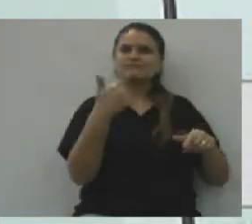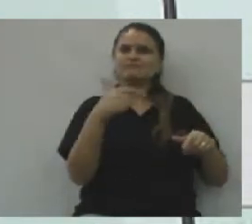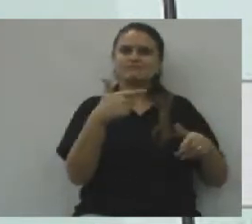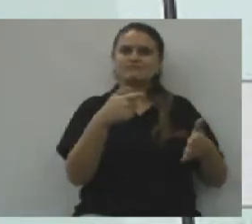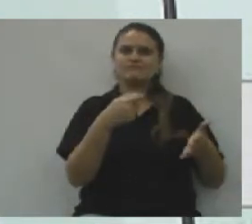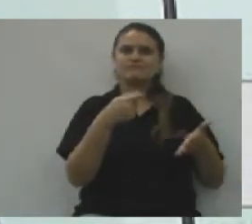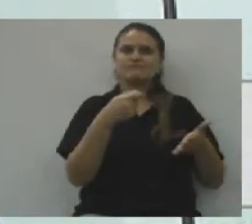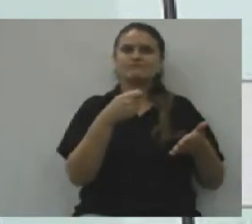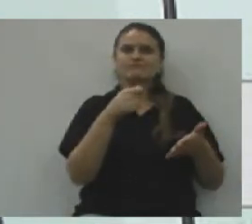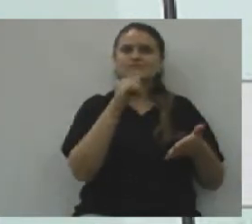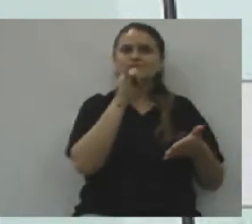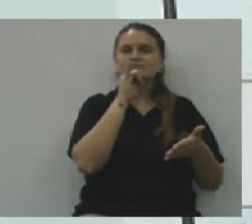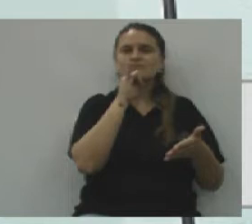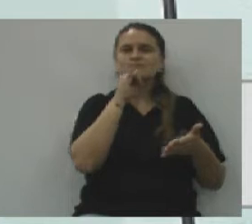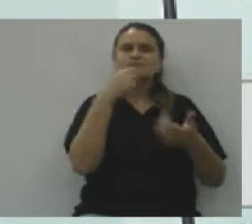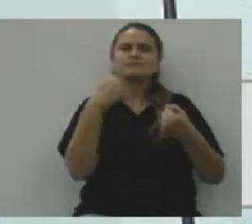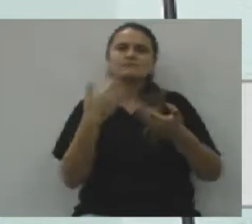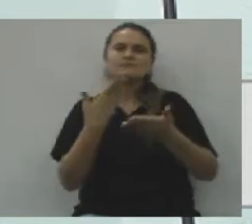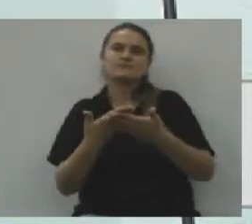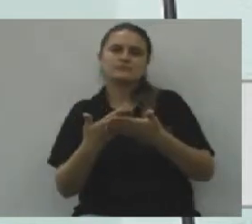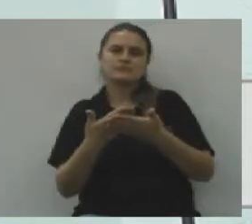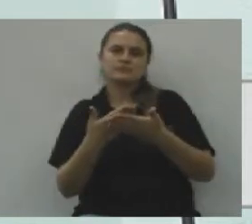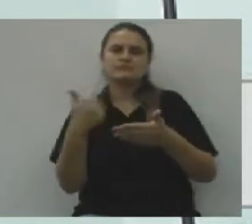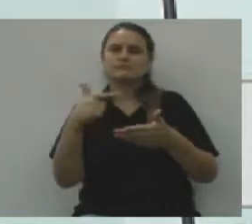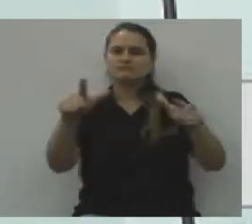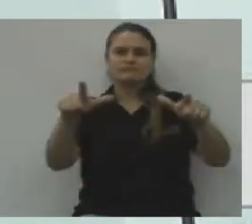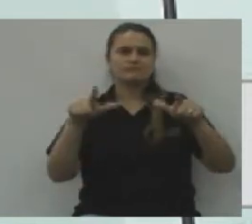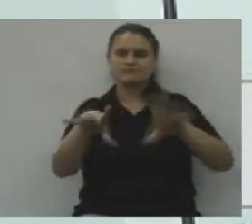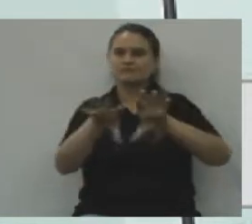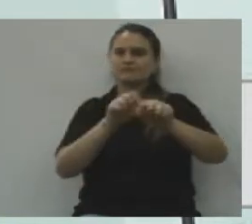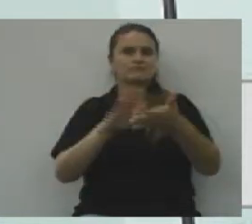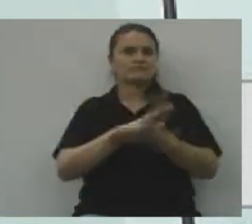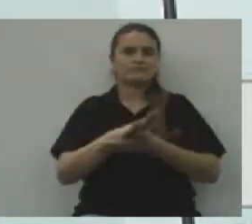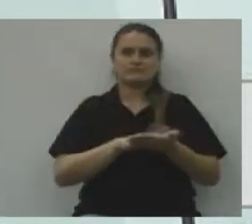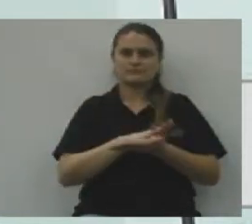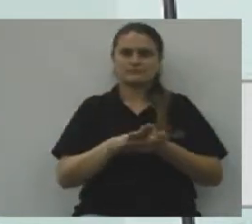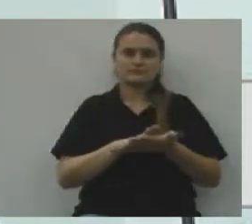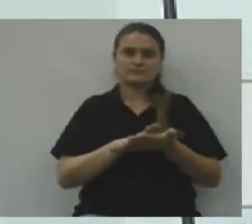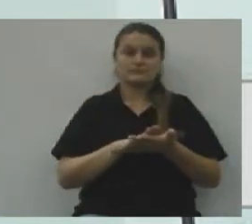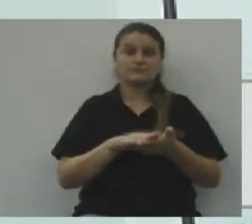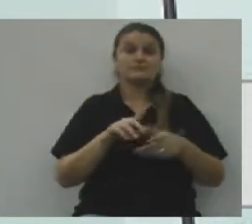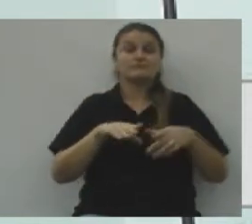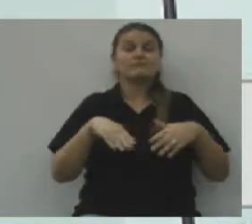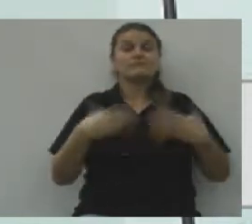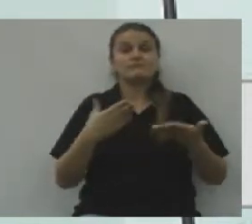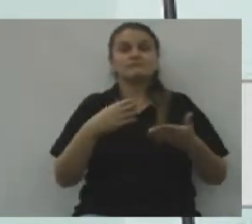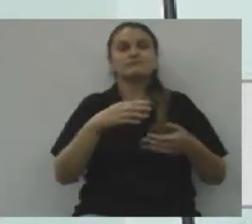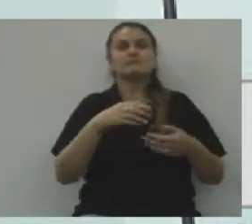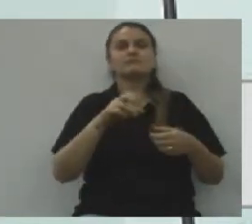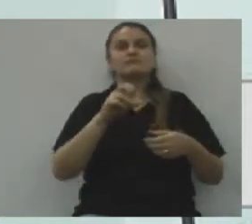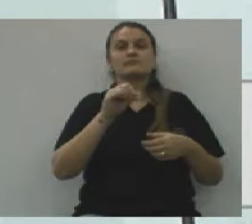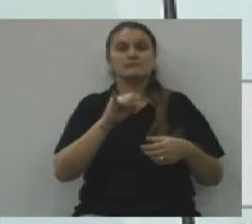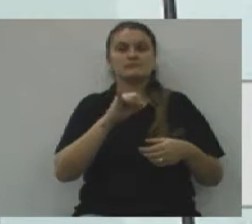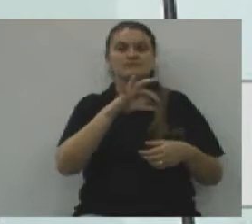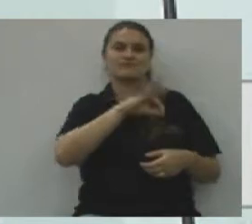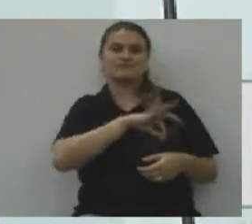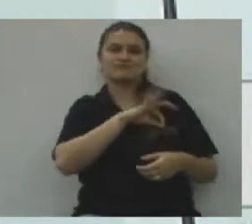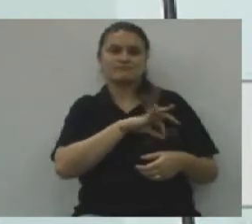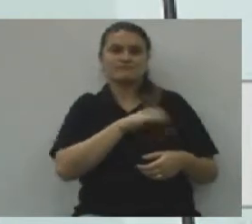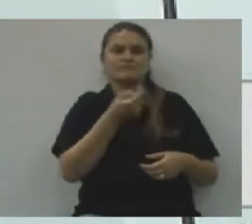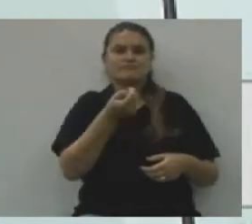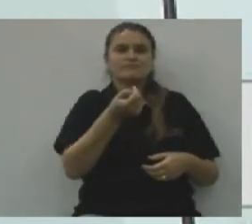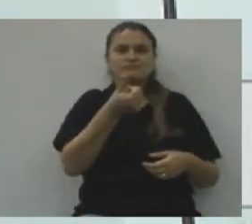exigem muita qualificação. E, por não exigir muita qualificação, a chance de aumento na vida salarial dessa